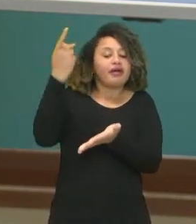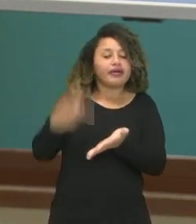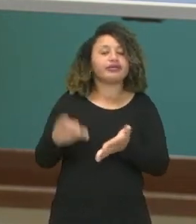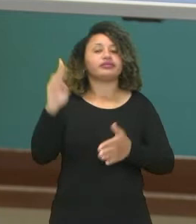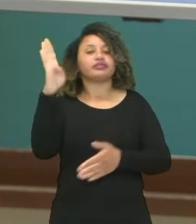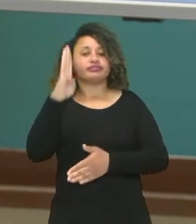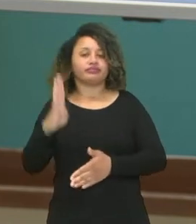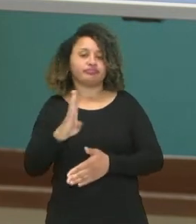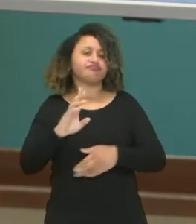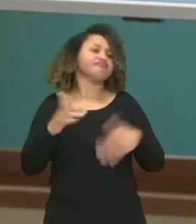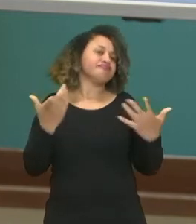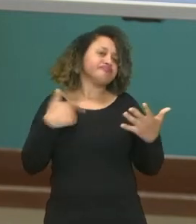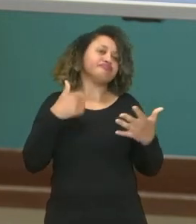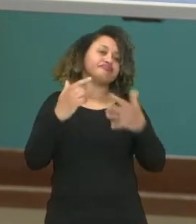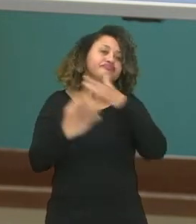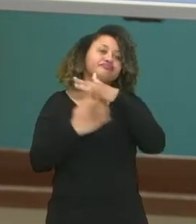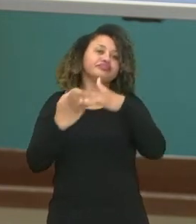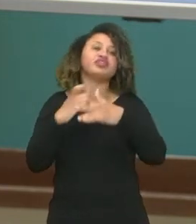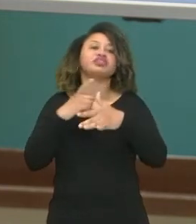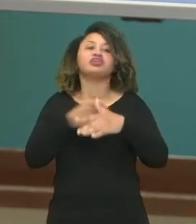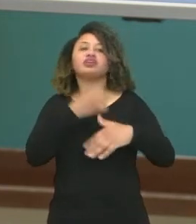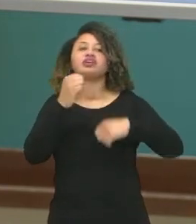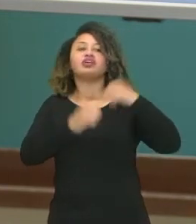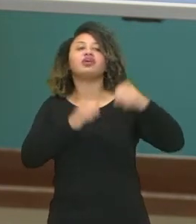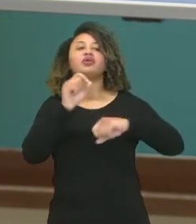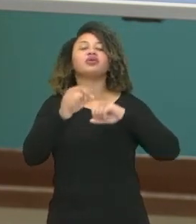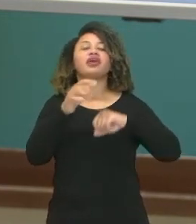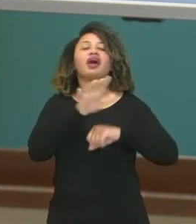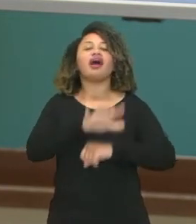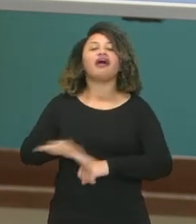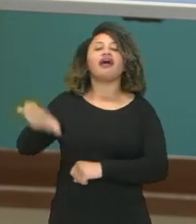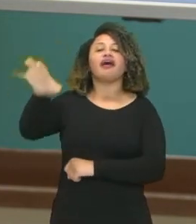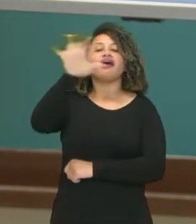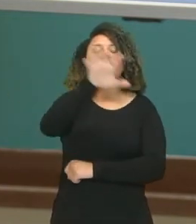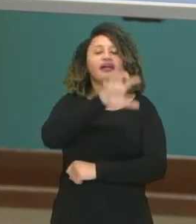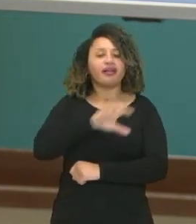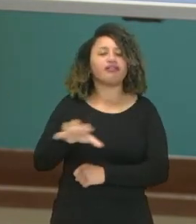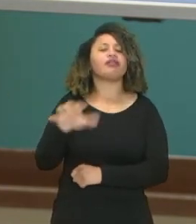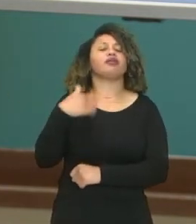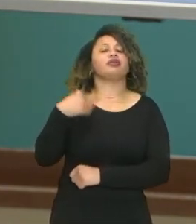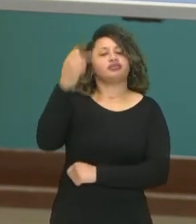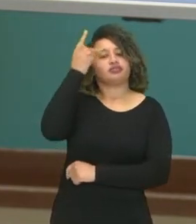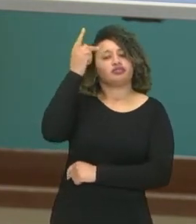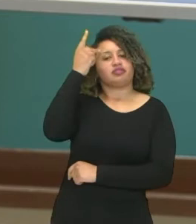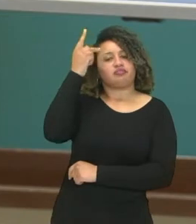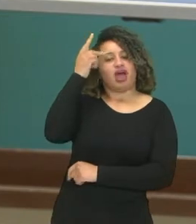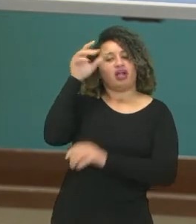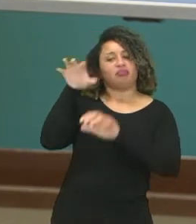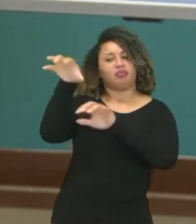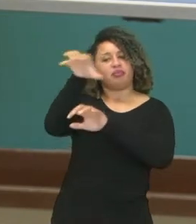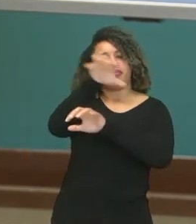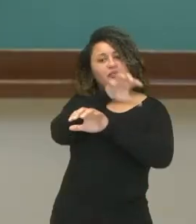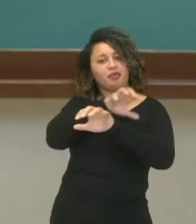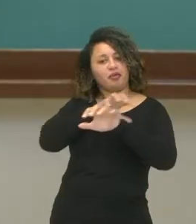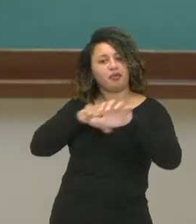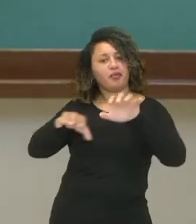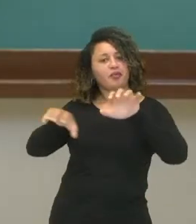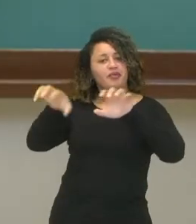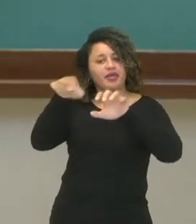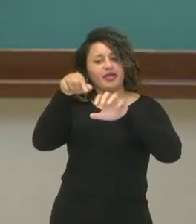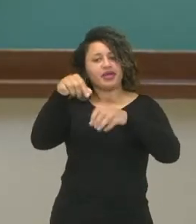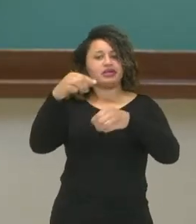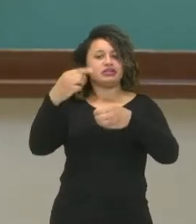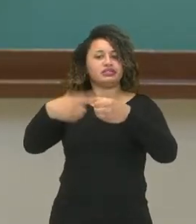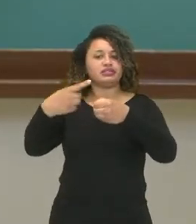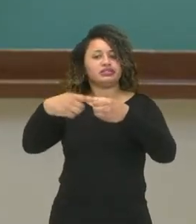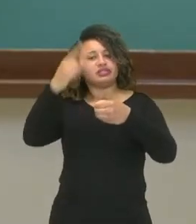as empresas estavam fábricas no chamado ABCD Paulista, ou seja, região metropolitana de